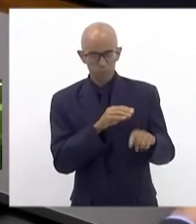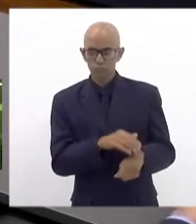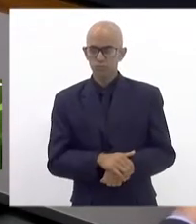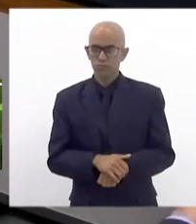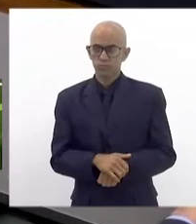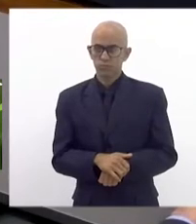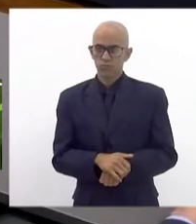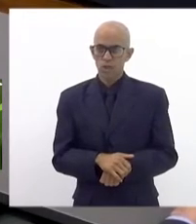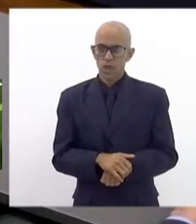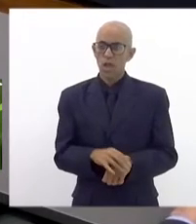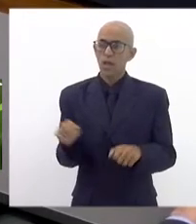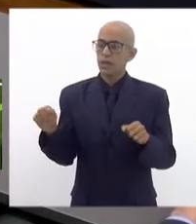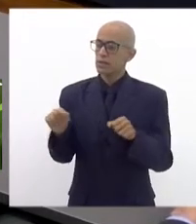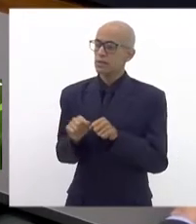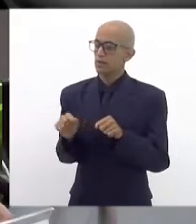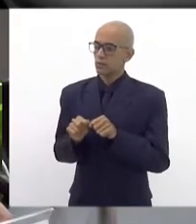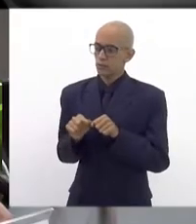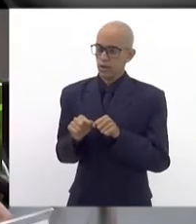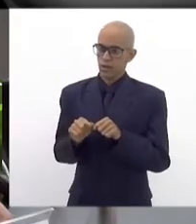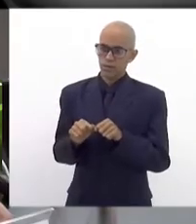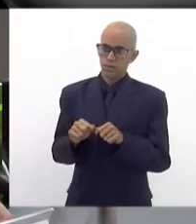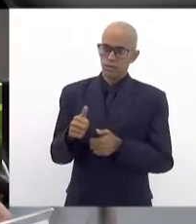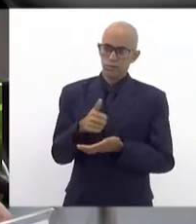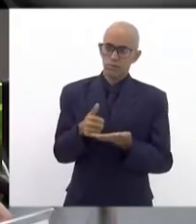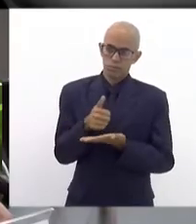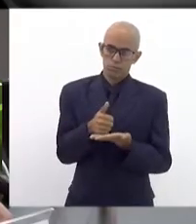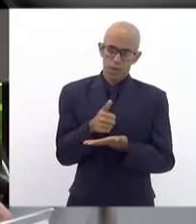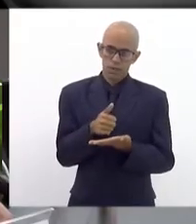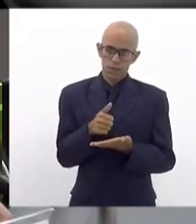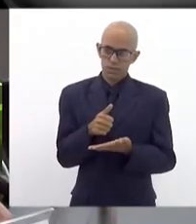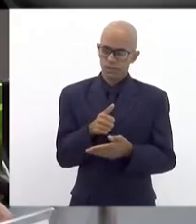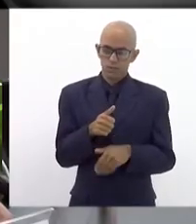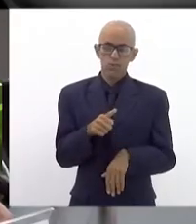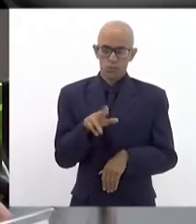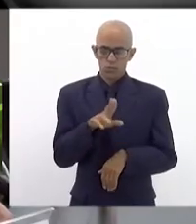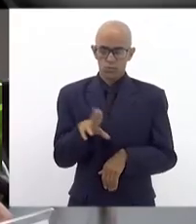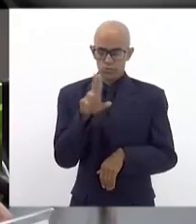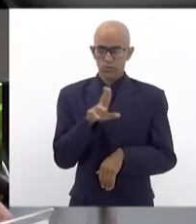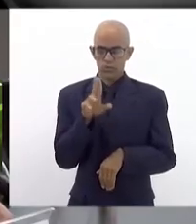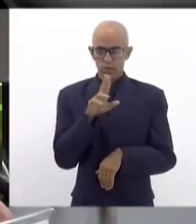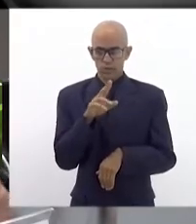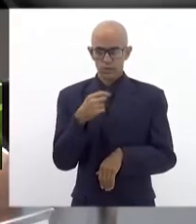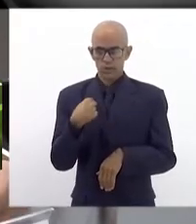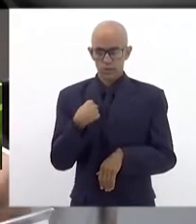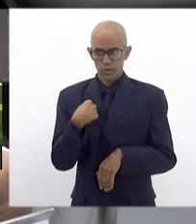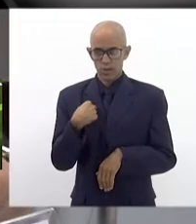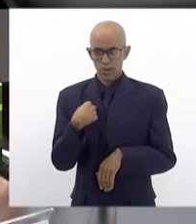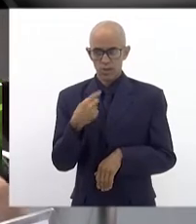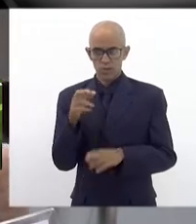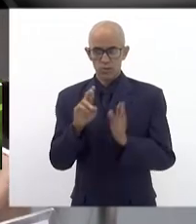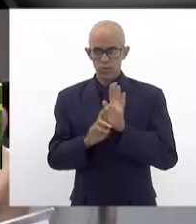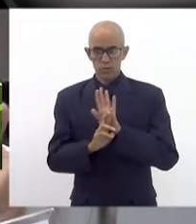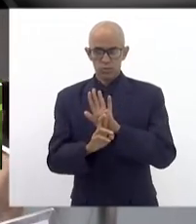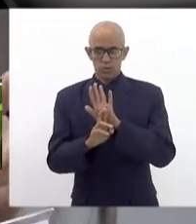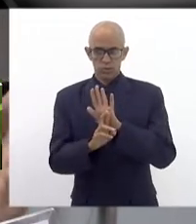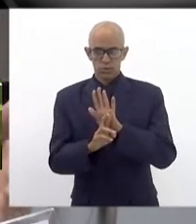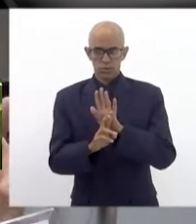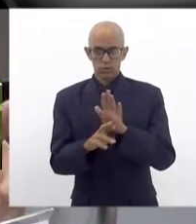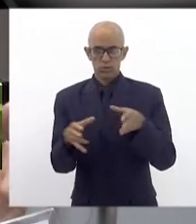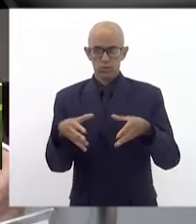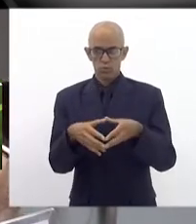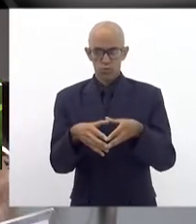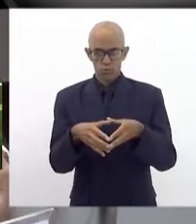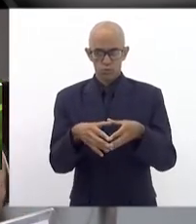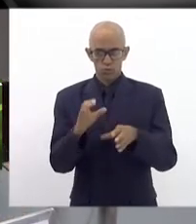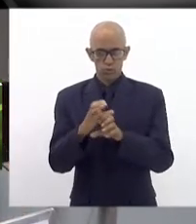academia. E havia um mantra antigo dos empresários, né, que eu, de certa forma, represento, que aqui eu represento o Clube de